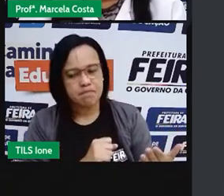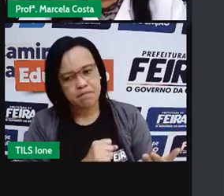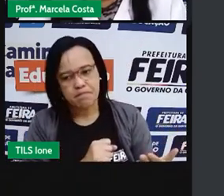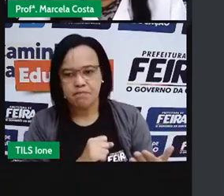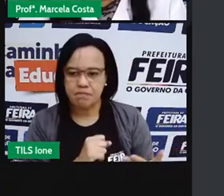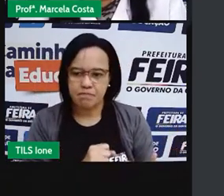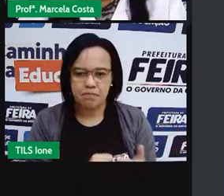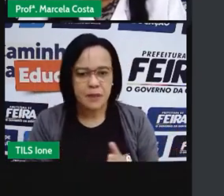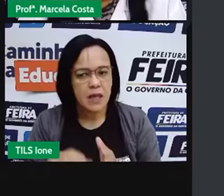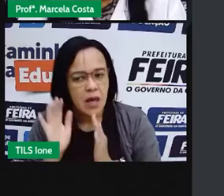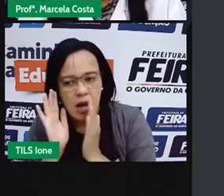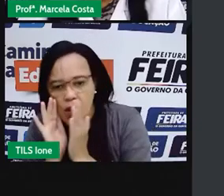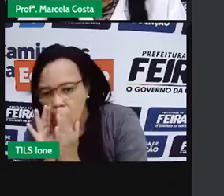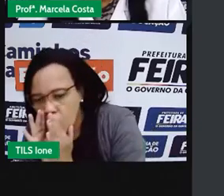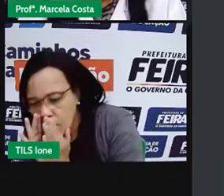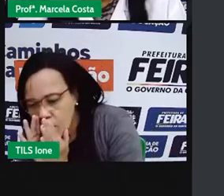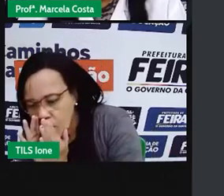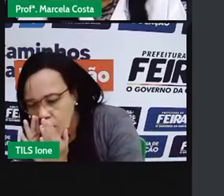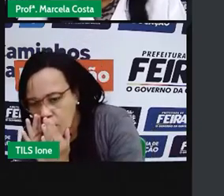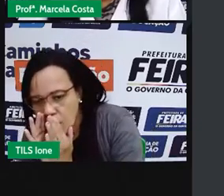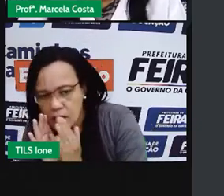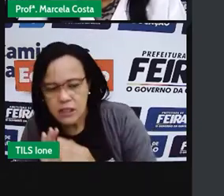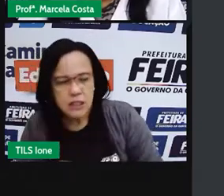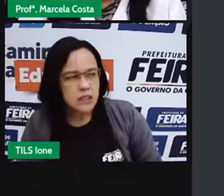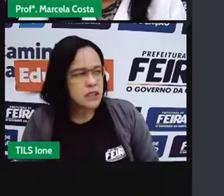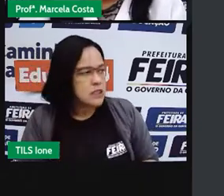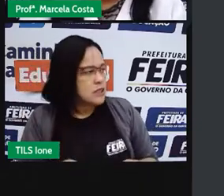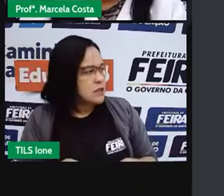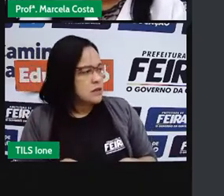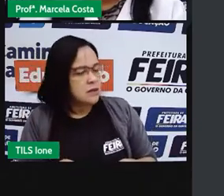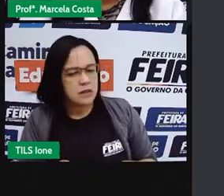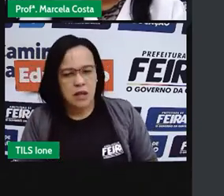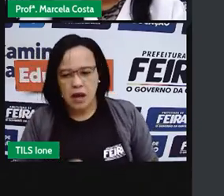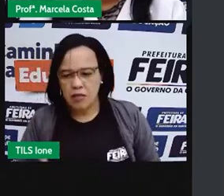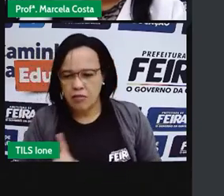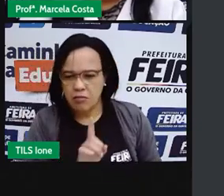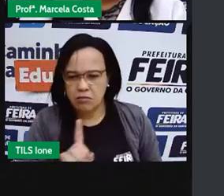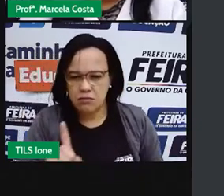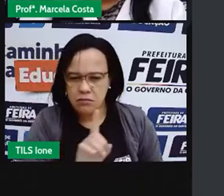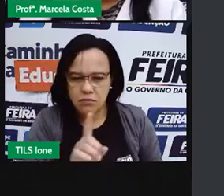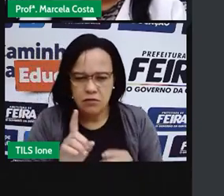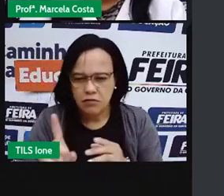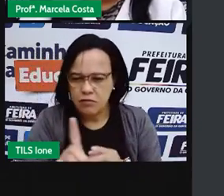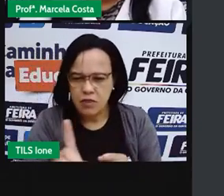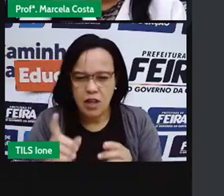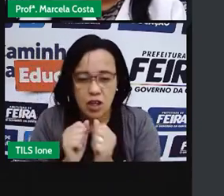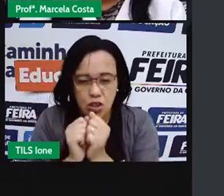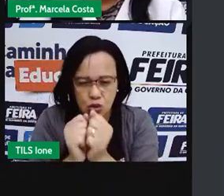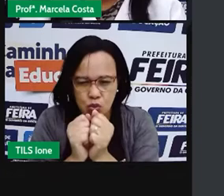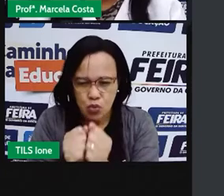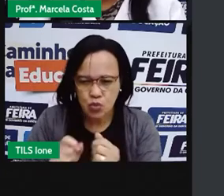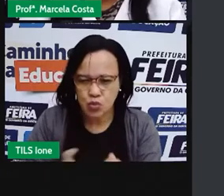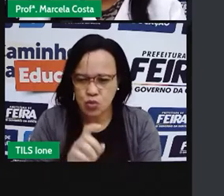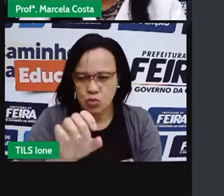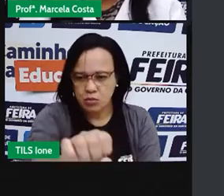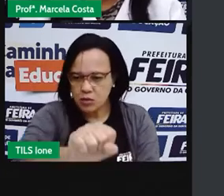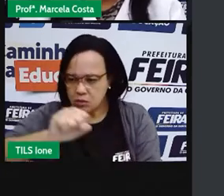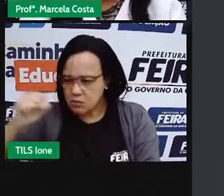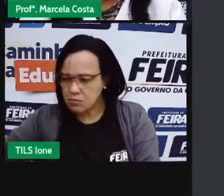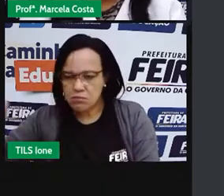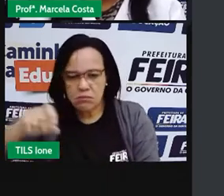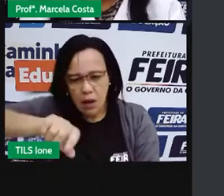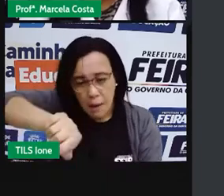O pai fez cara de mistério. Levou a filha até o seu escritório, trancou a porta e disse